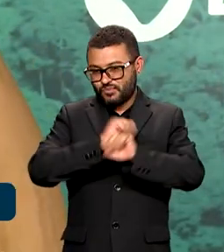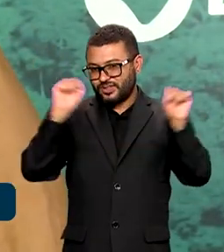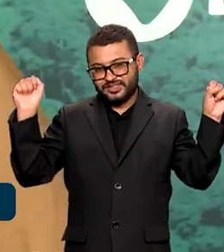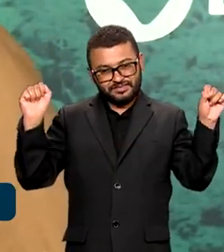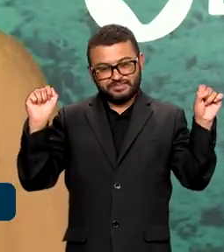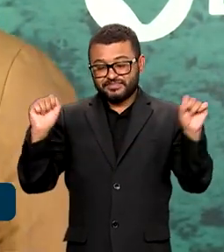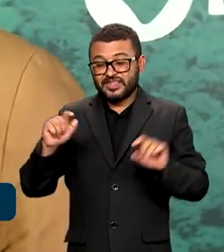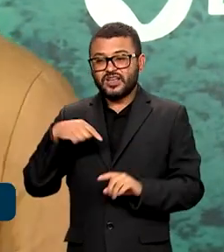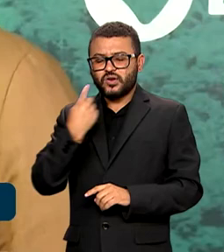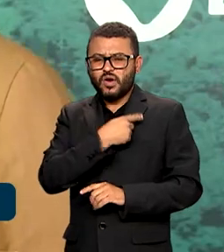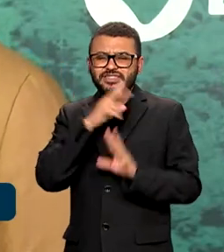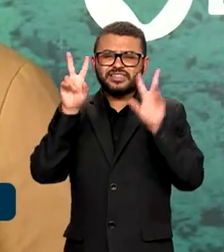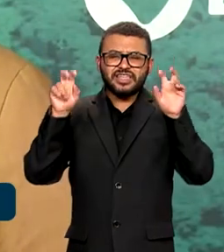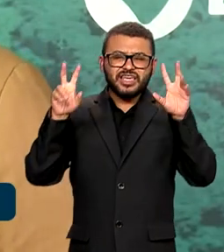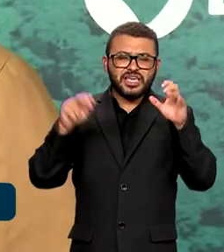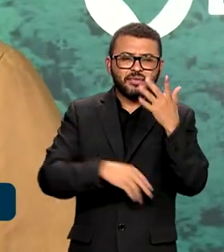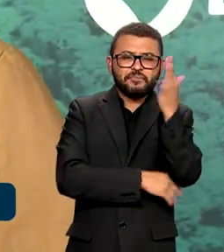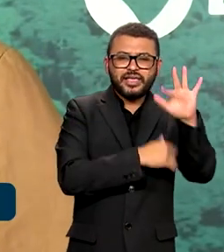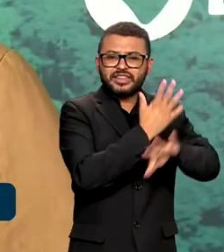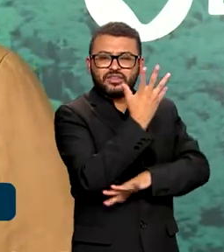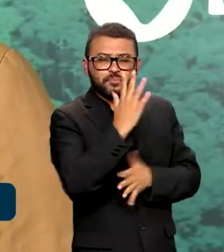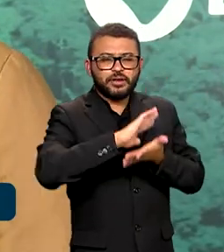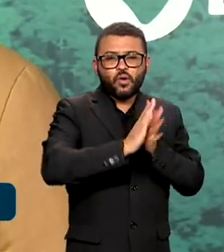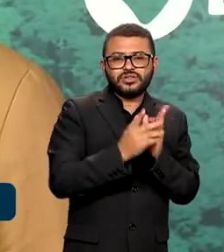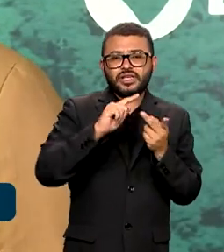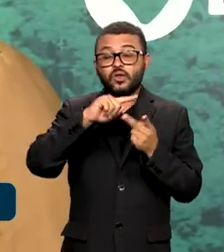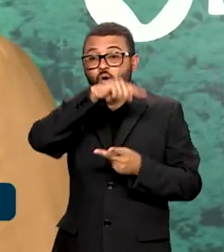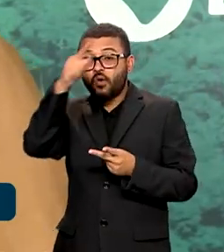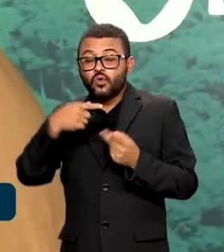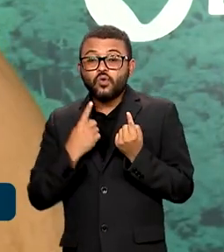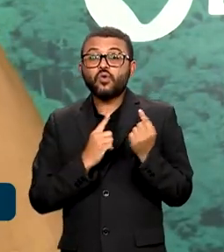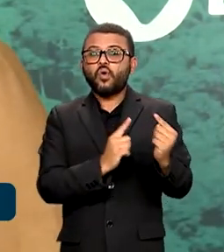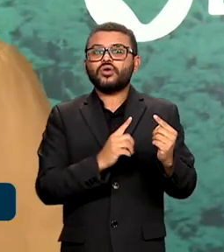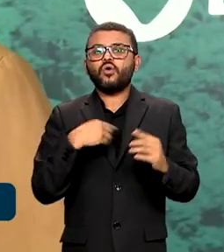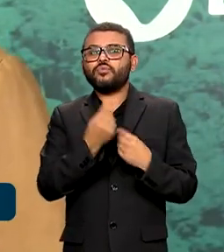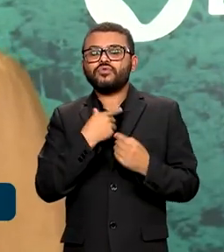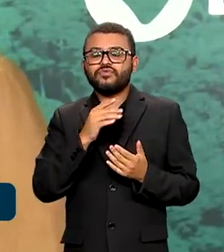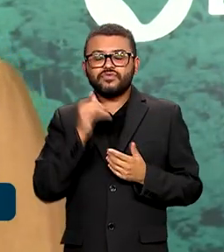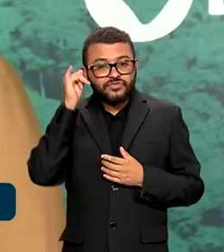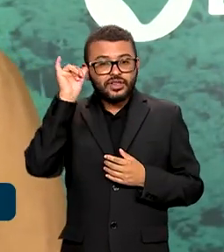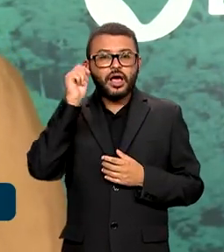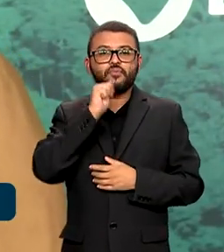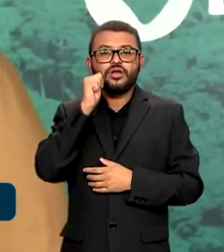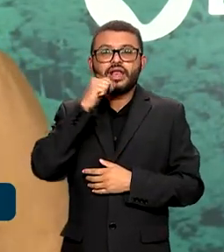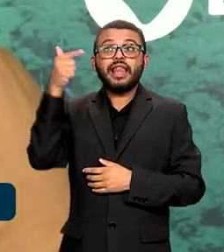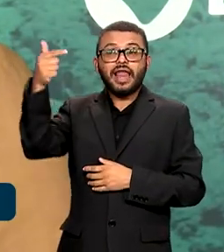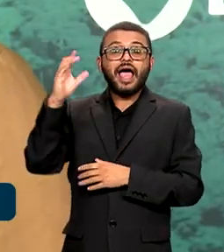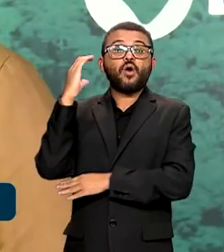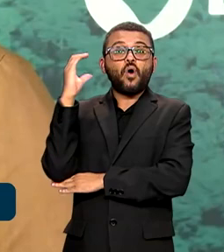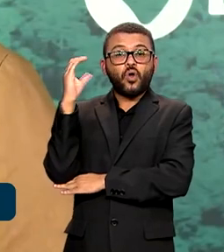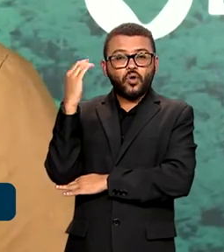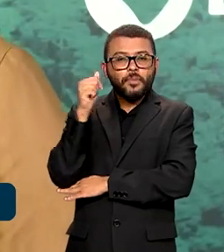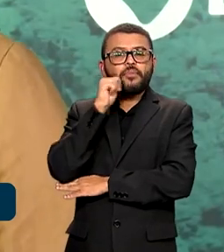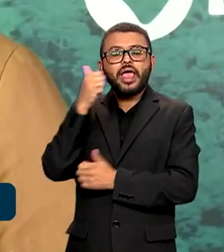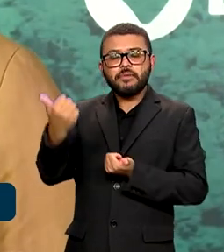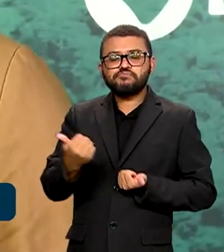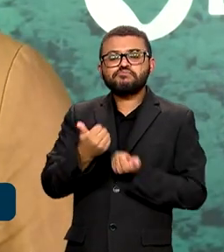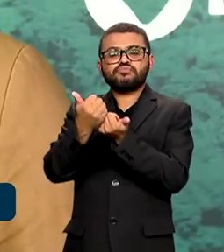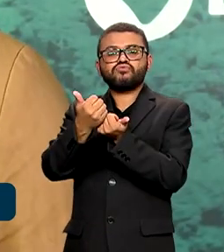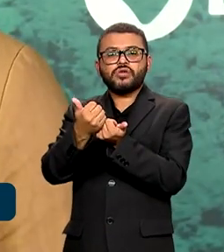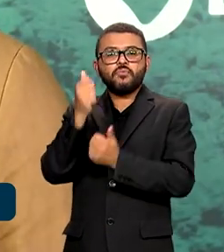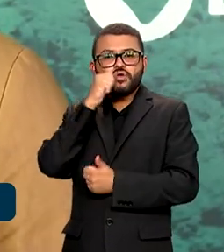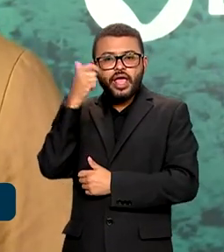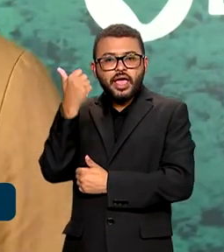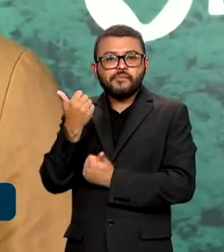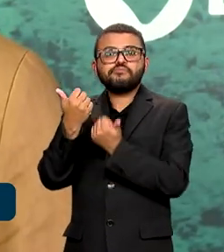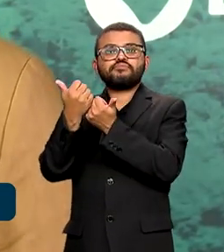racismo ambiental, nem sobre como combatê-lo. E a presidenta, a vice-presidenta Francia Marques, lá da Colômbia, tem sido uma grande parceira, né, na reunião